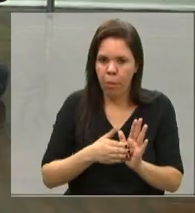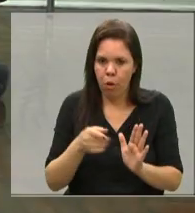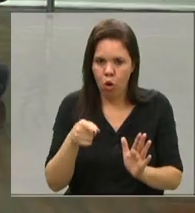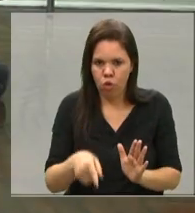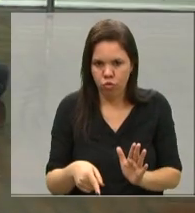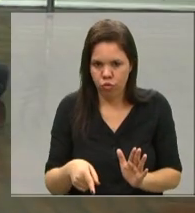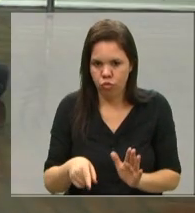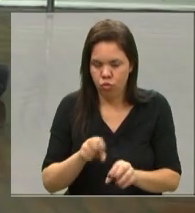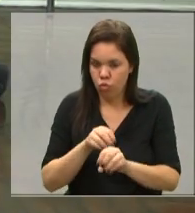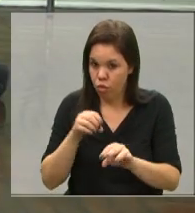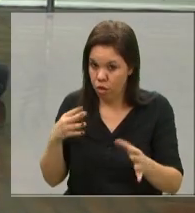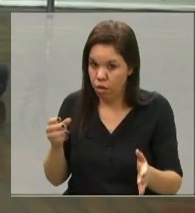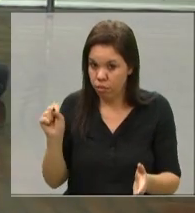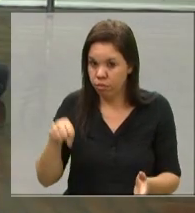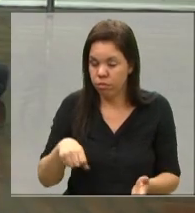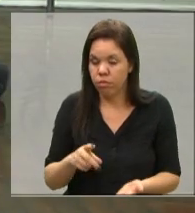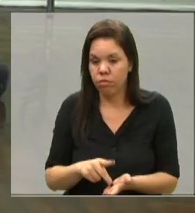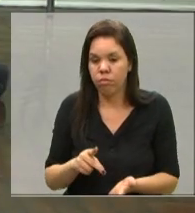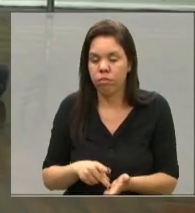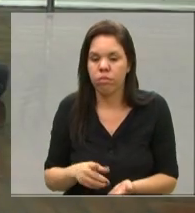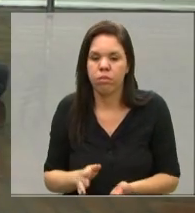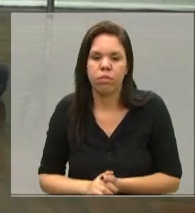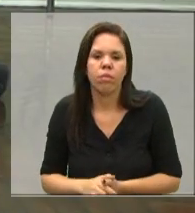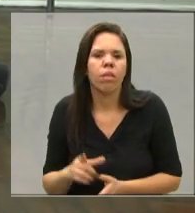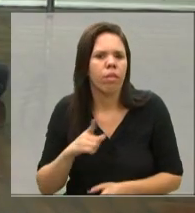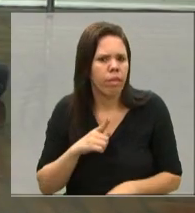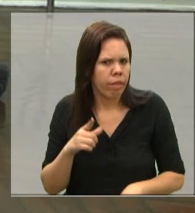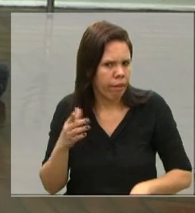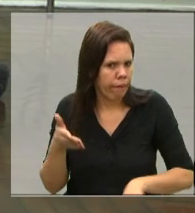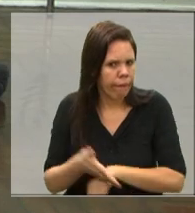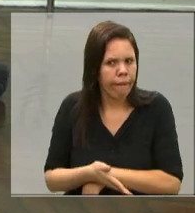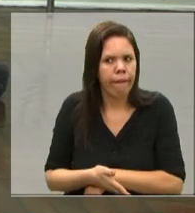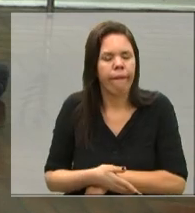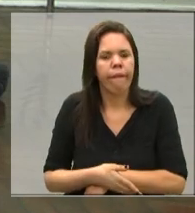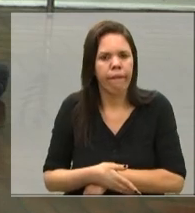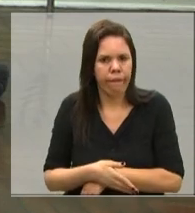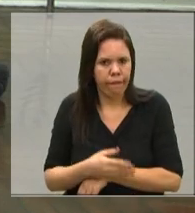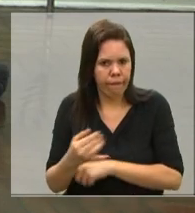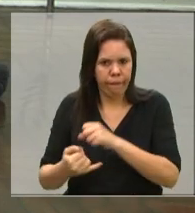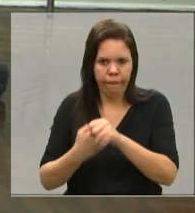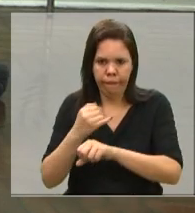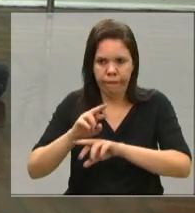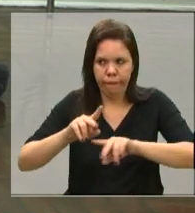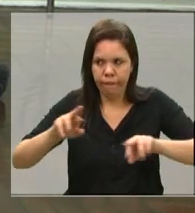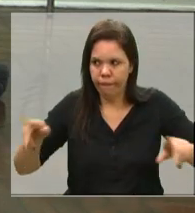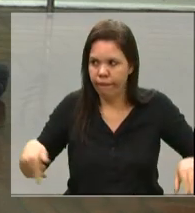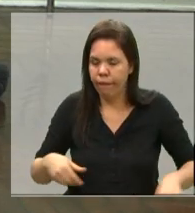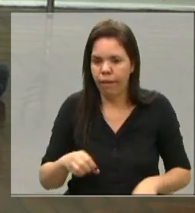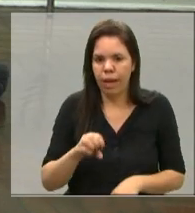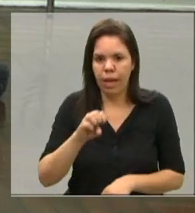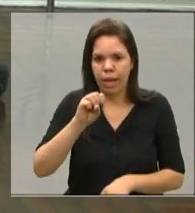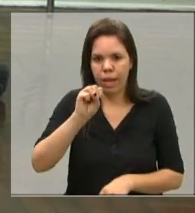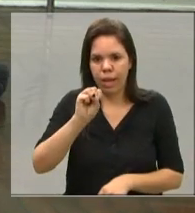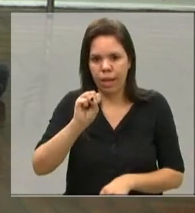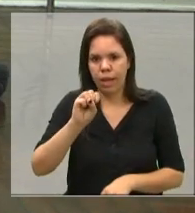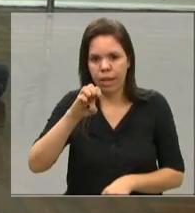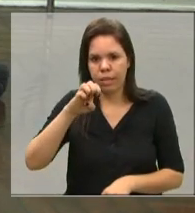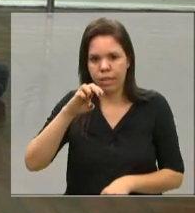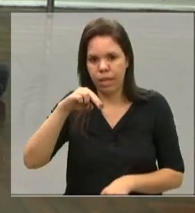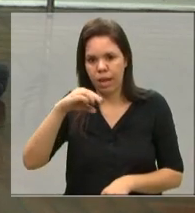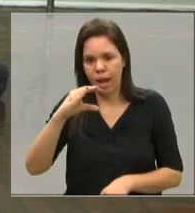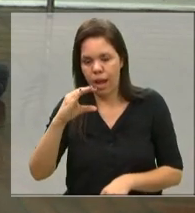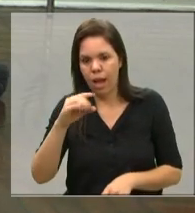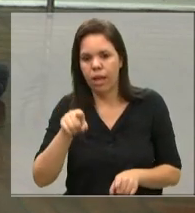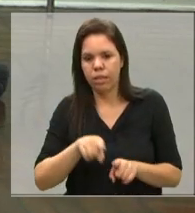né? Inclusive ele tem acesso nas plataformas diversas. No Senac nós trabalhamos com o